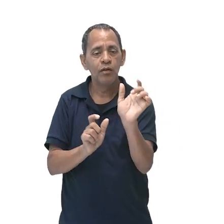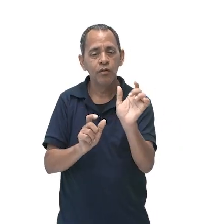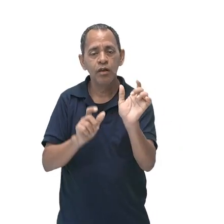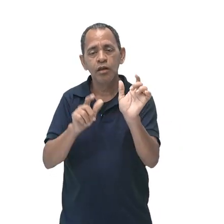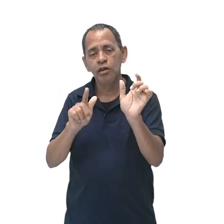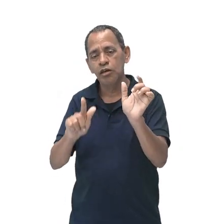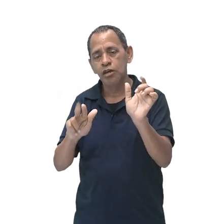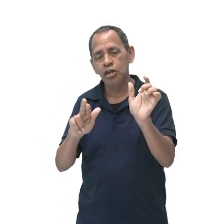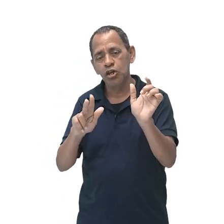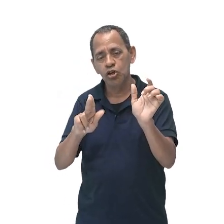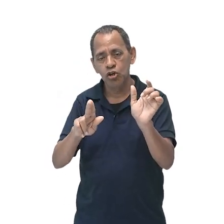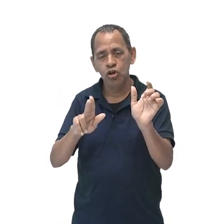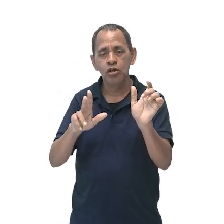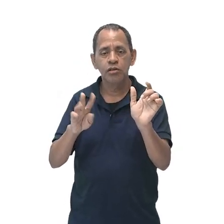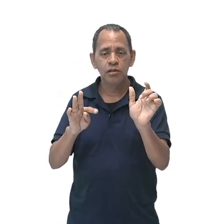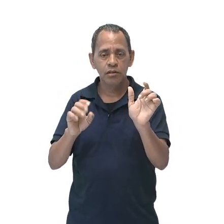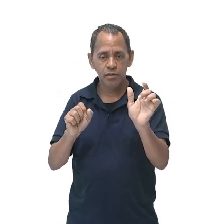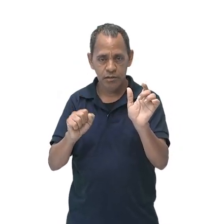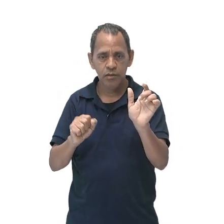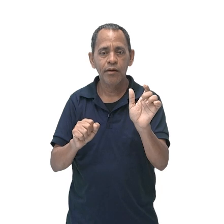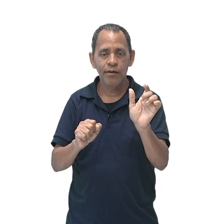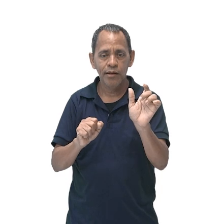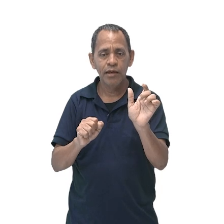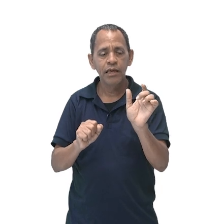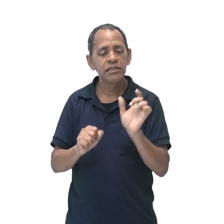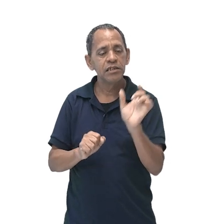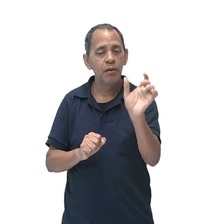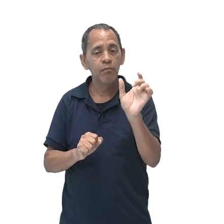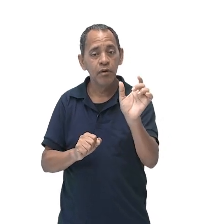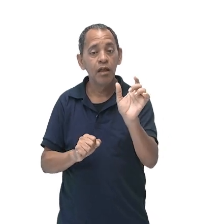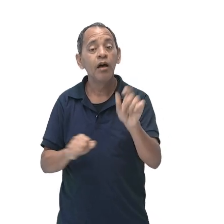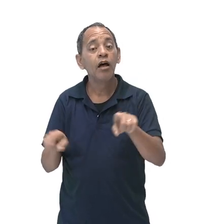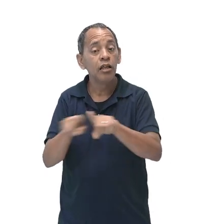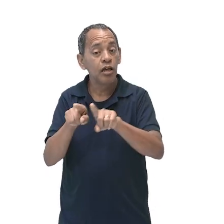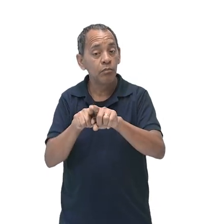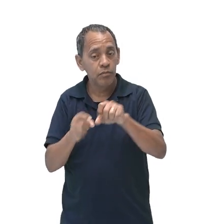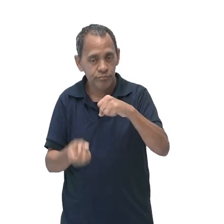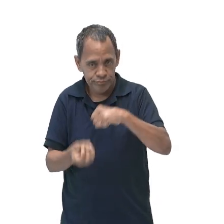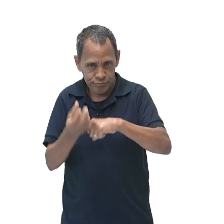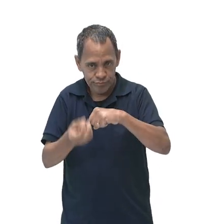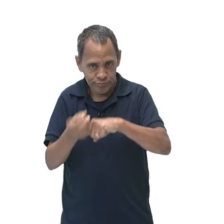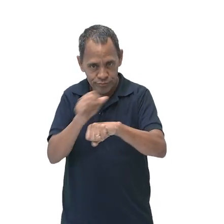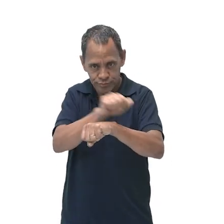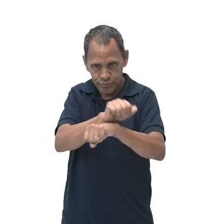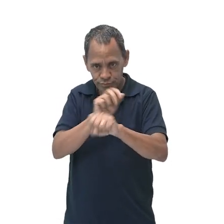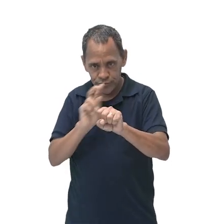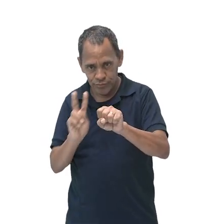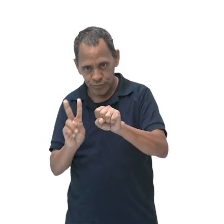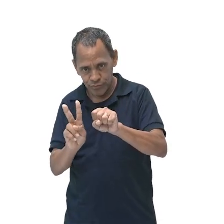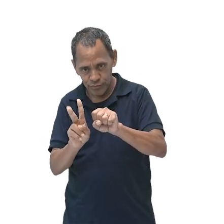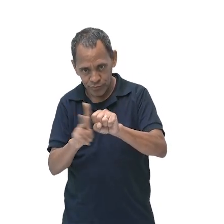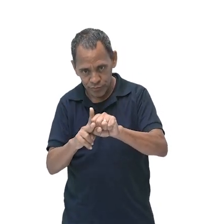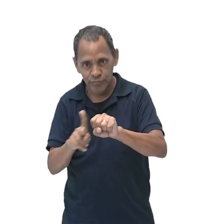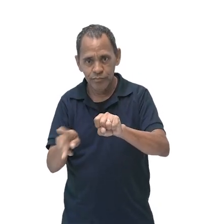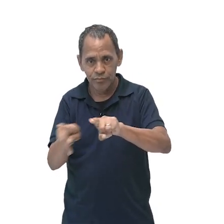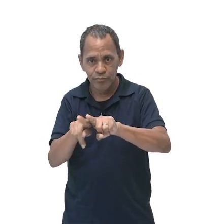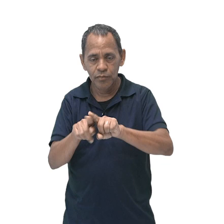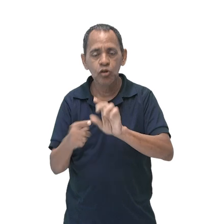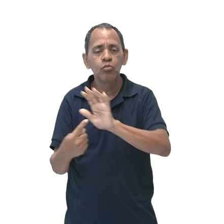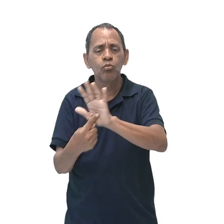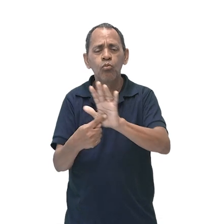esse enunciado também é uma locução adverbial e vai expressar para a gente o quê?